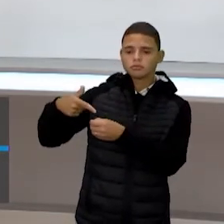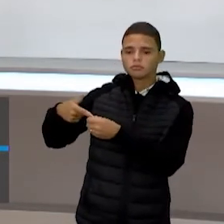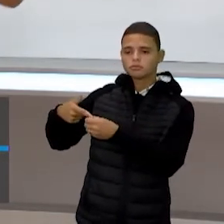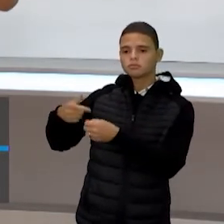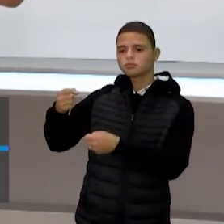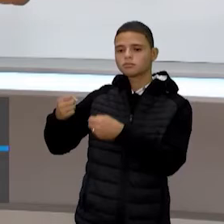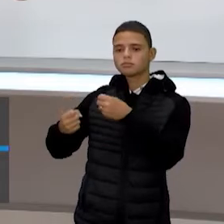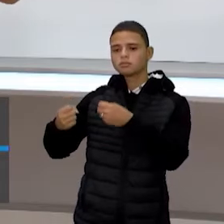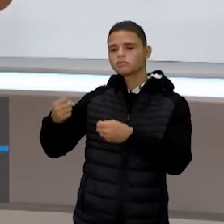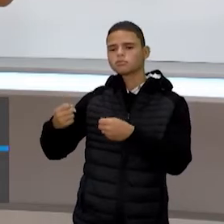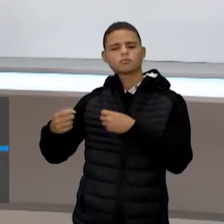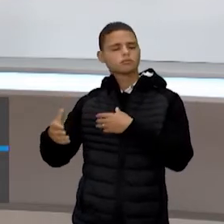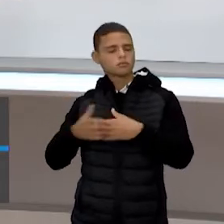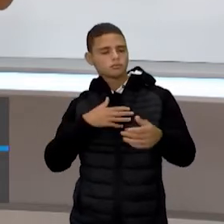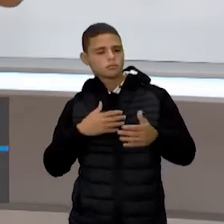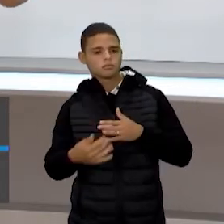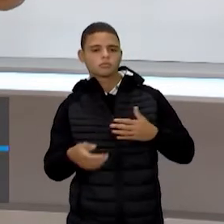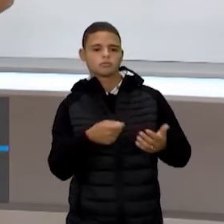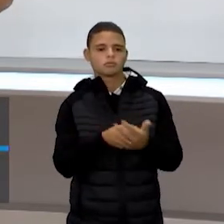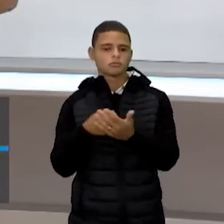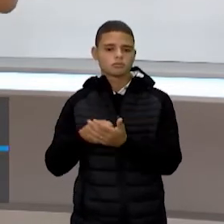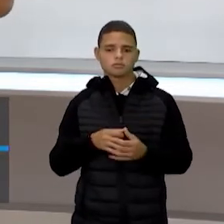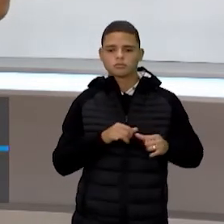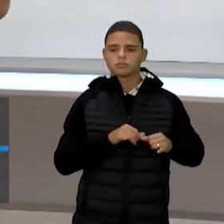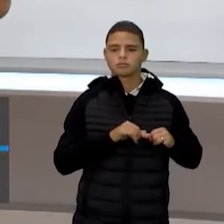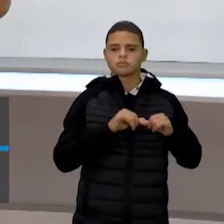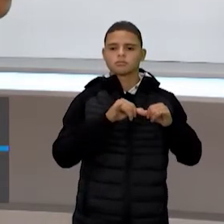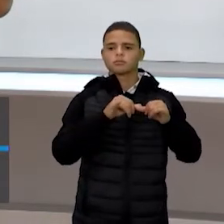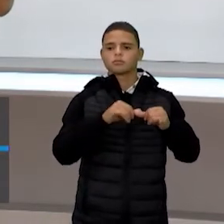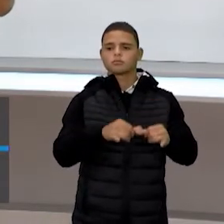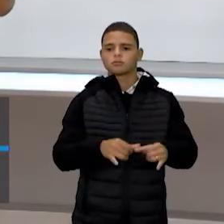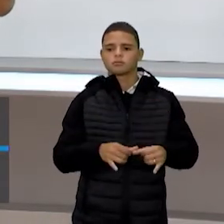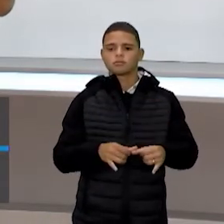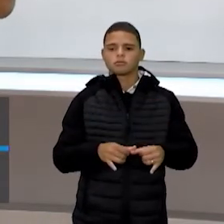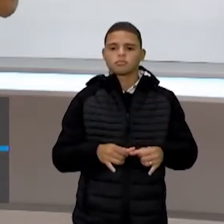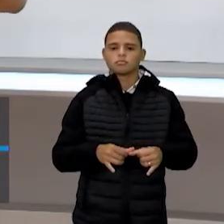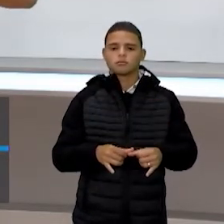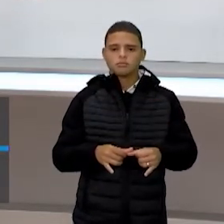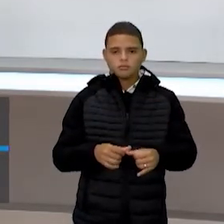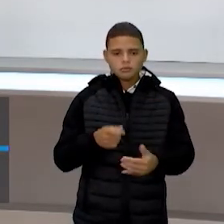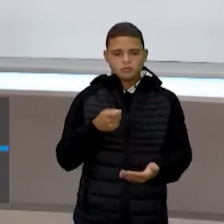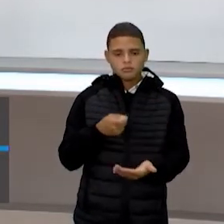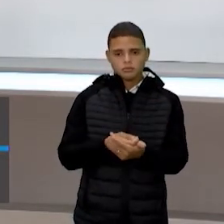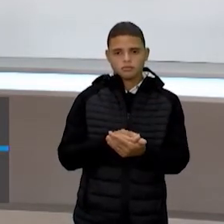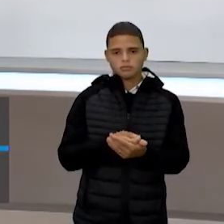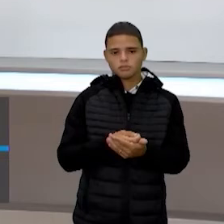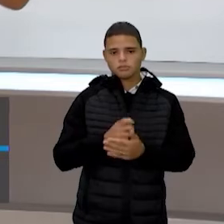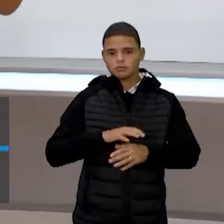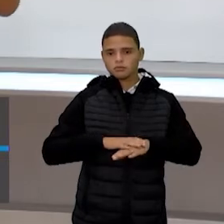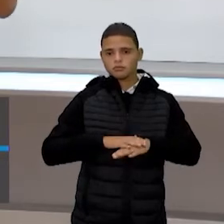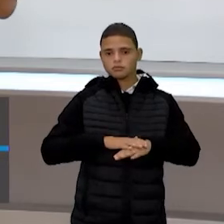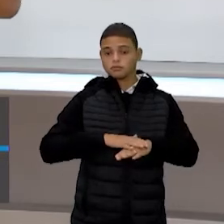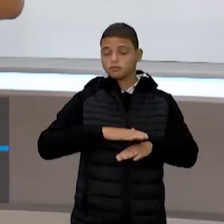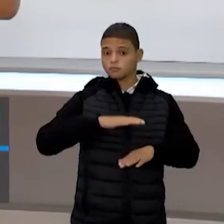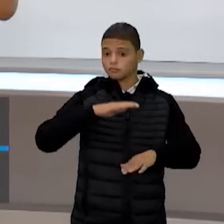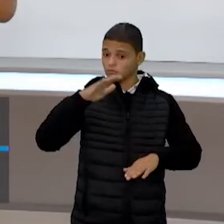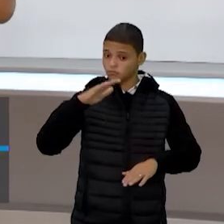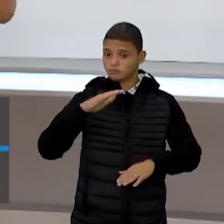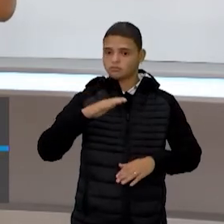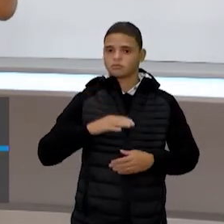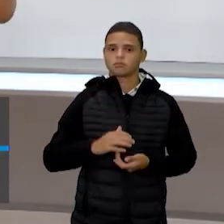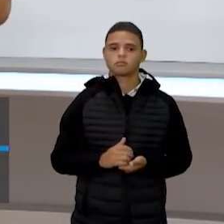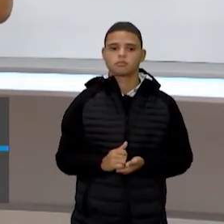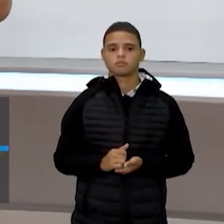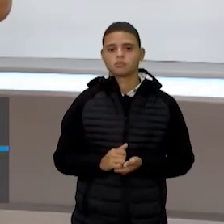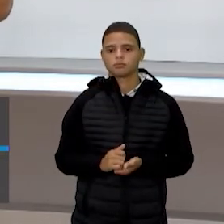quando a gente vai comprar qualquer coisa no mercado e a gente compra uma quantidade grande de um certo